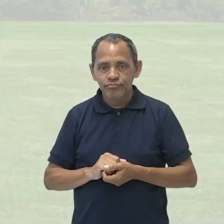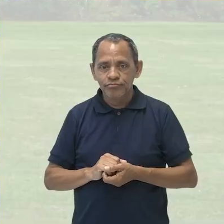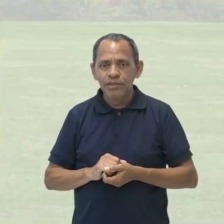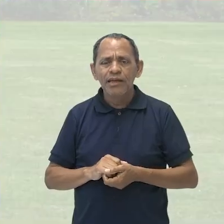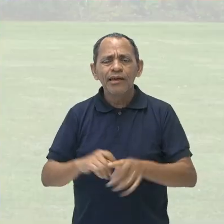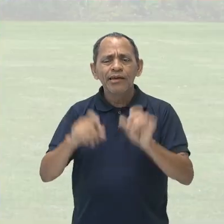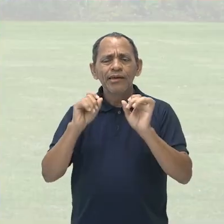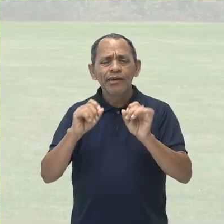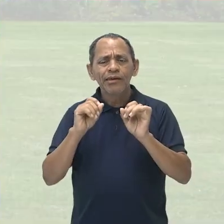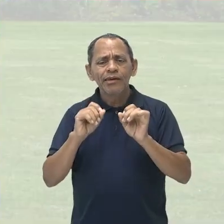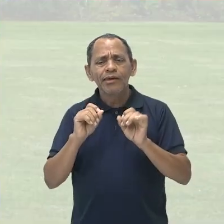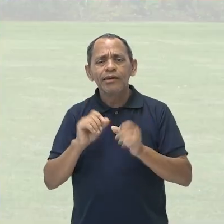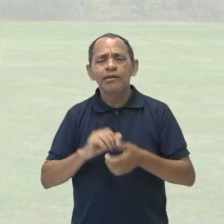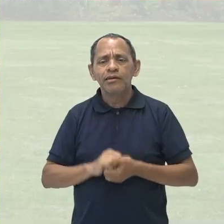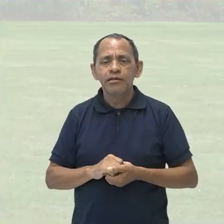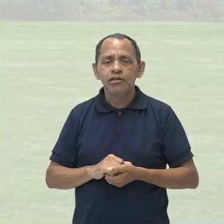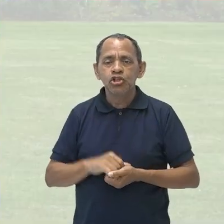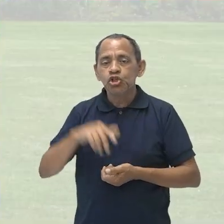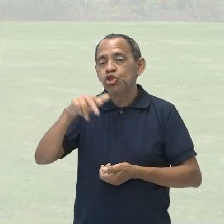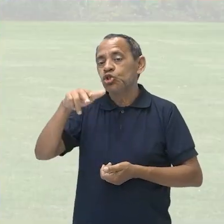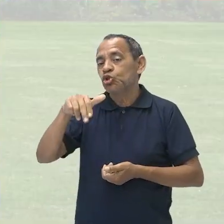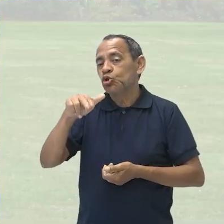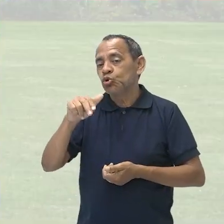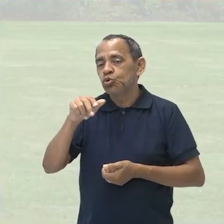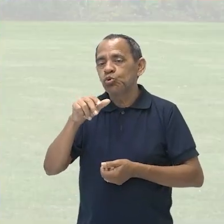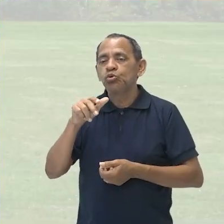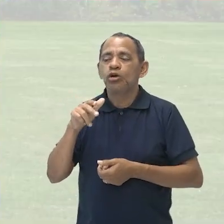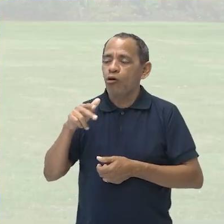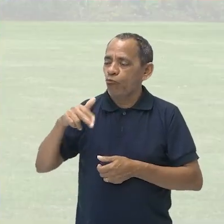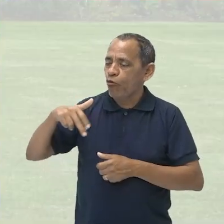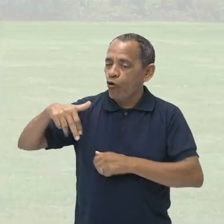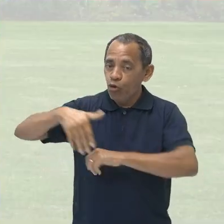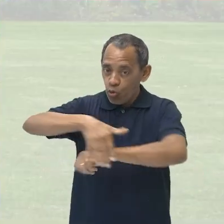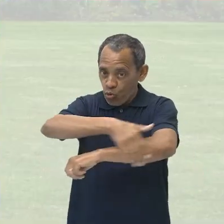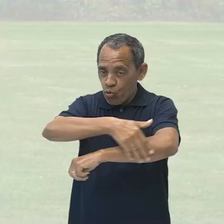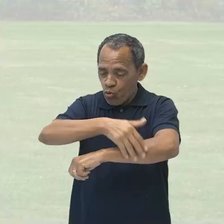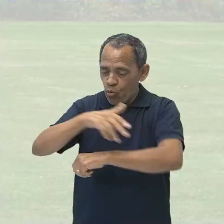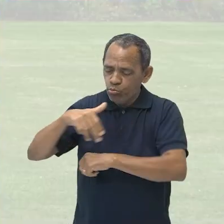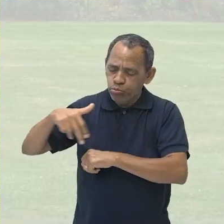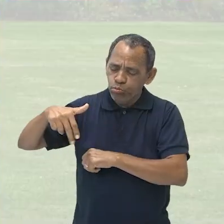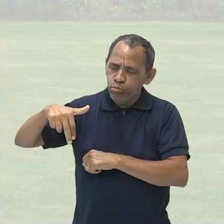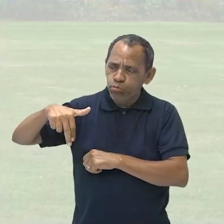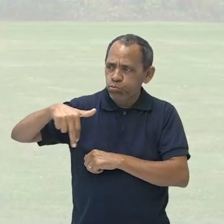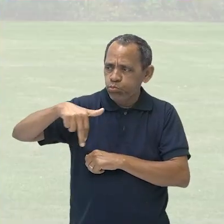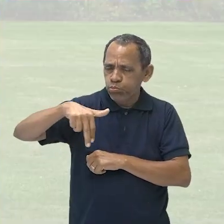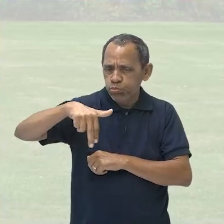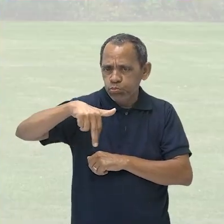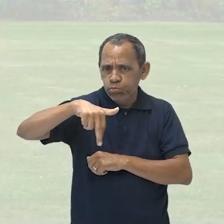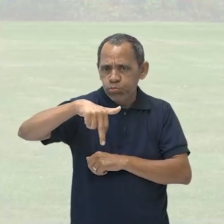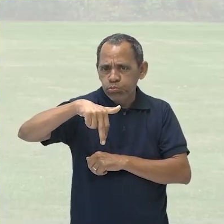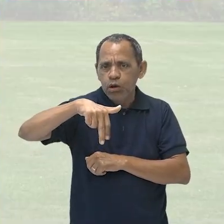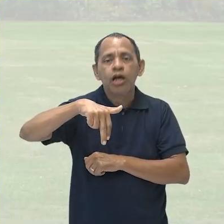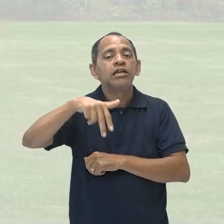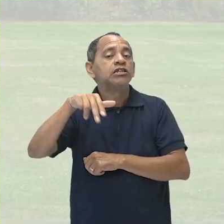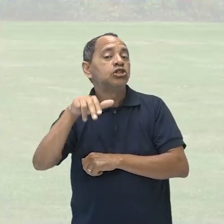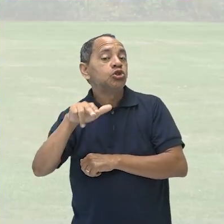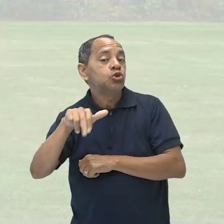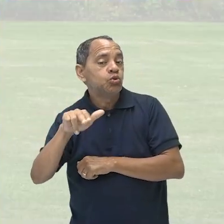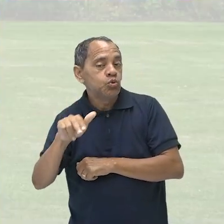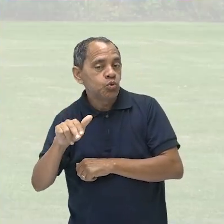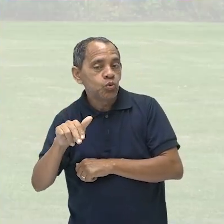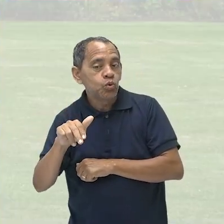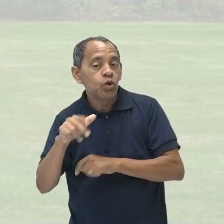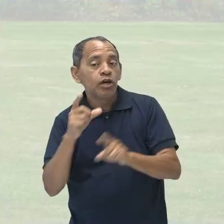aqui nunca, ao andar na rua, ao andar pelo caminho, nunca se deparou com